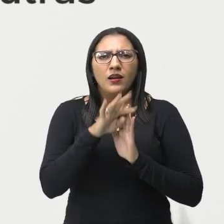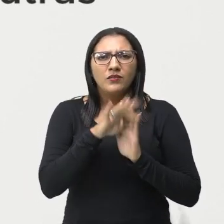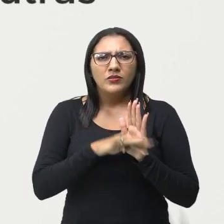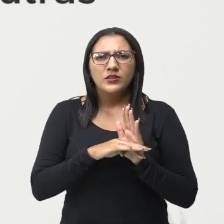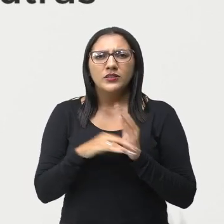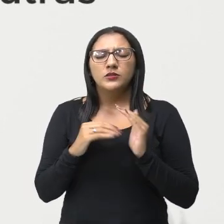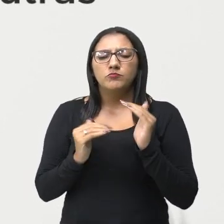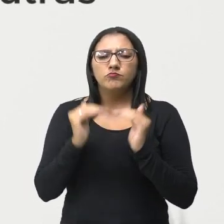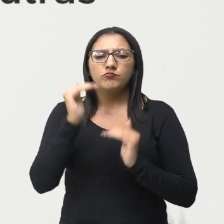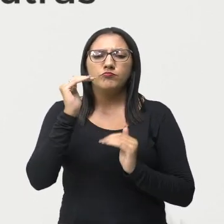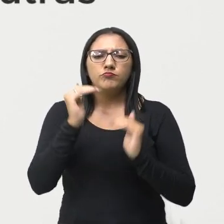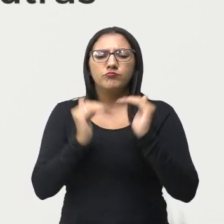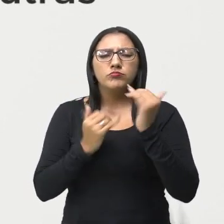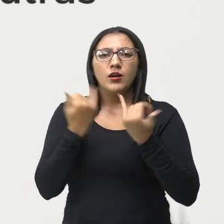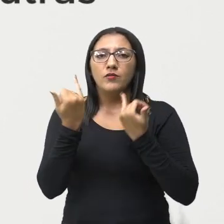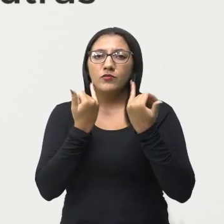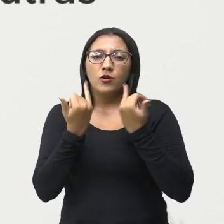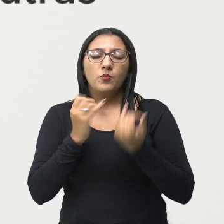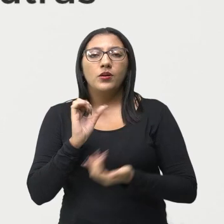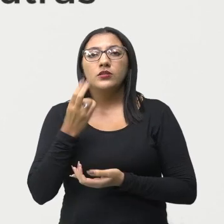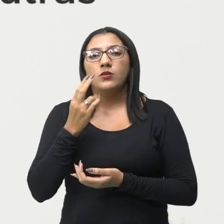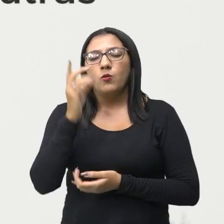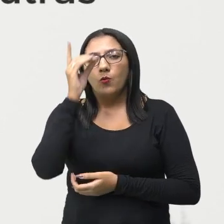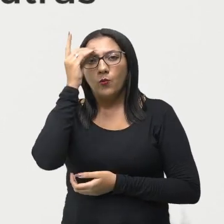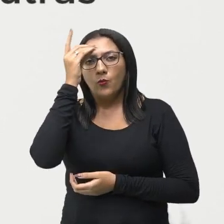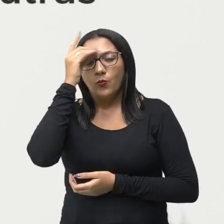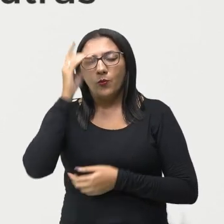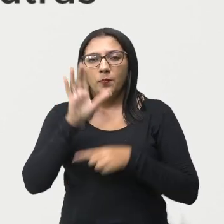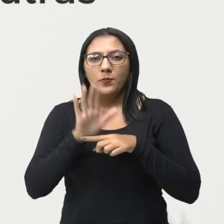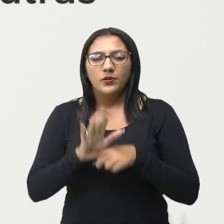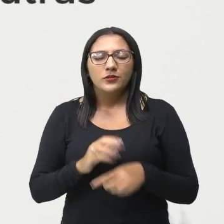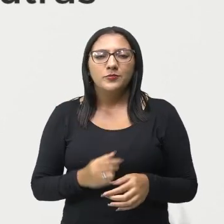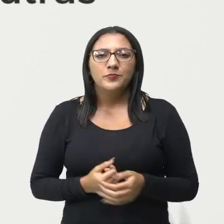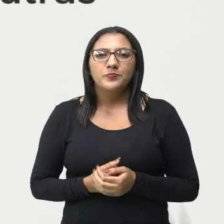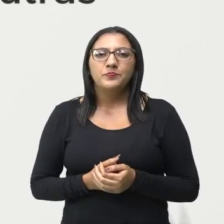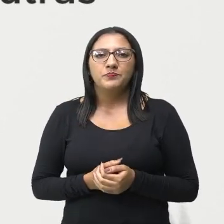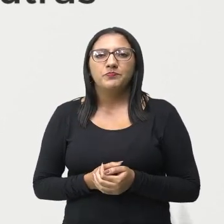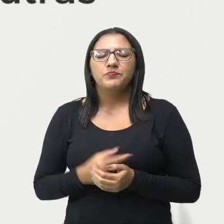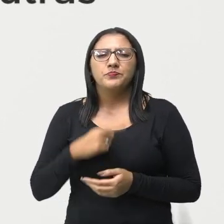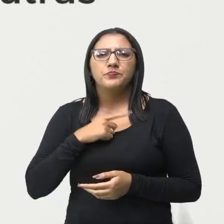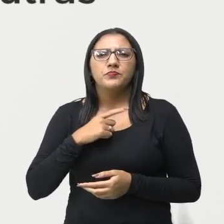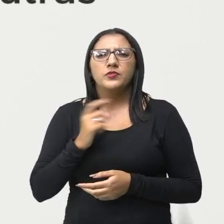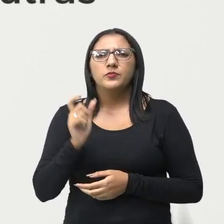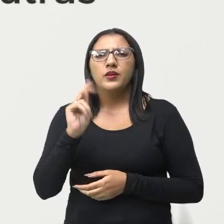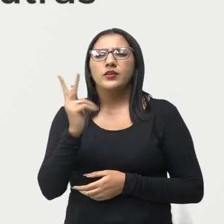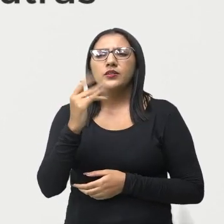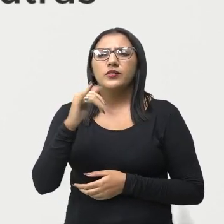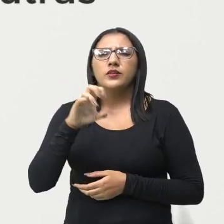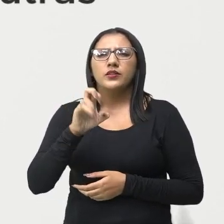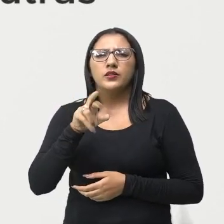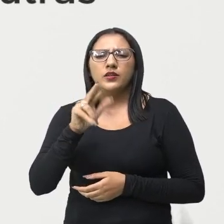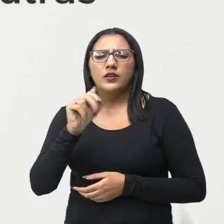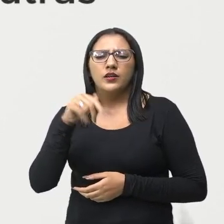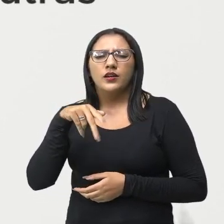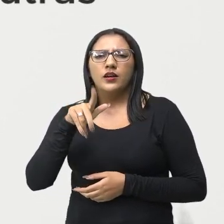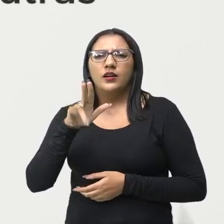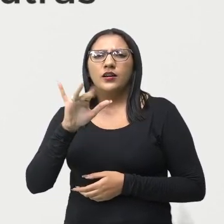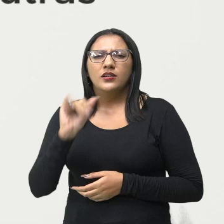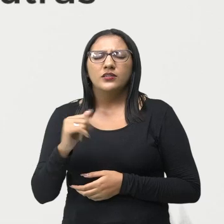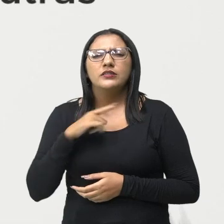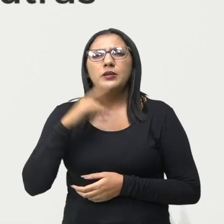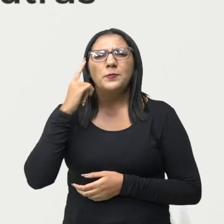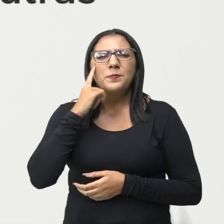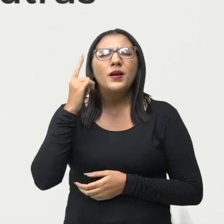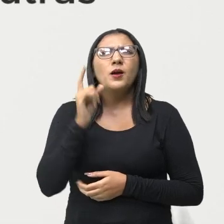as informações ou ideias apresentadas. Quando falamos em hierarquia, gente, a gente vai ter uma ideia de